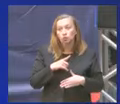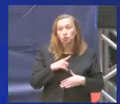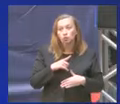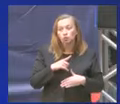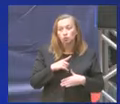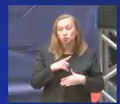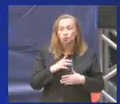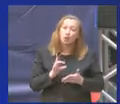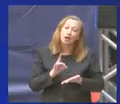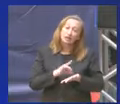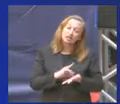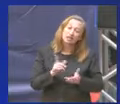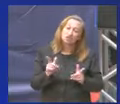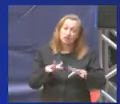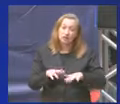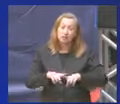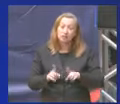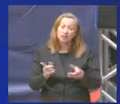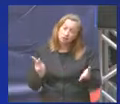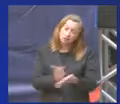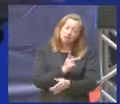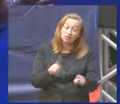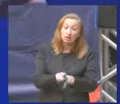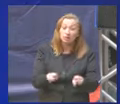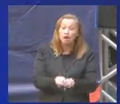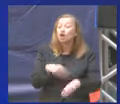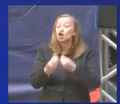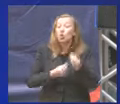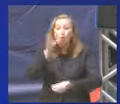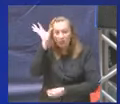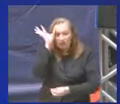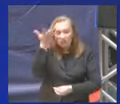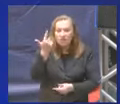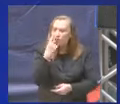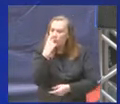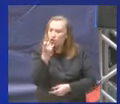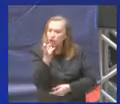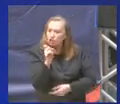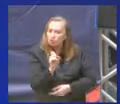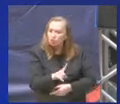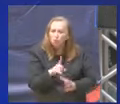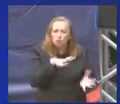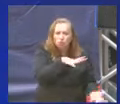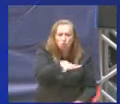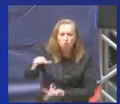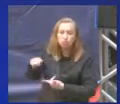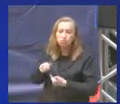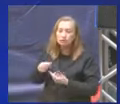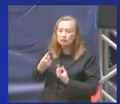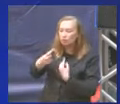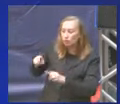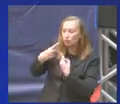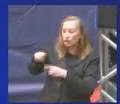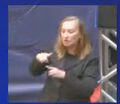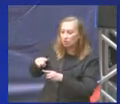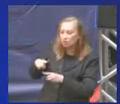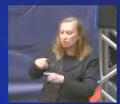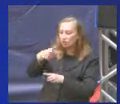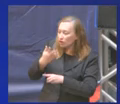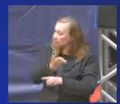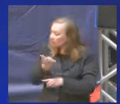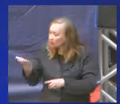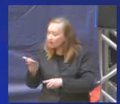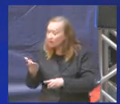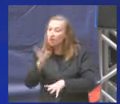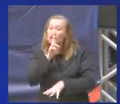ver, mas que hoje acontece também. E como a gente vai resolver a questão do lixo no mundo? Né? Essa é uma provocação que eu trago ali. E a resposta é a